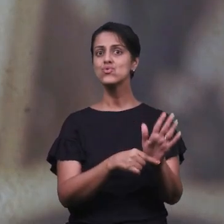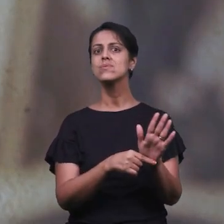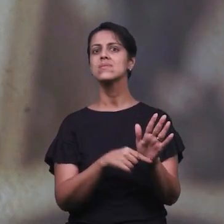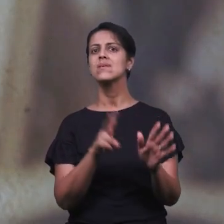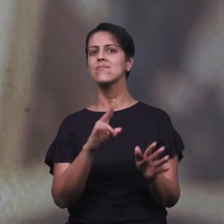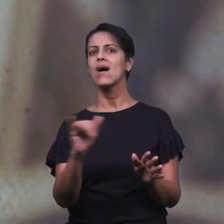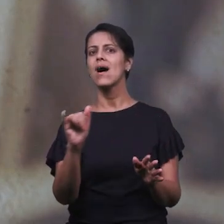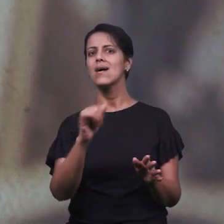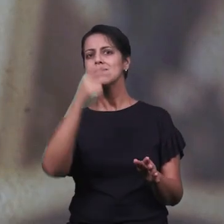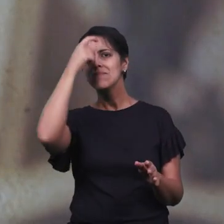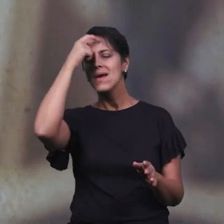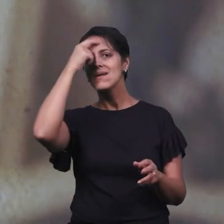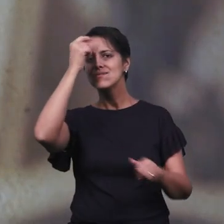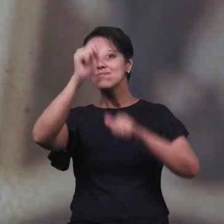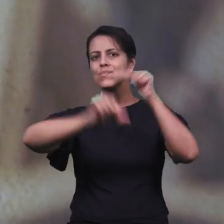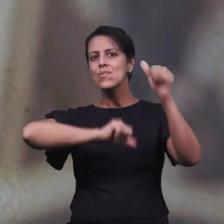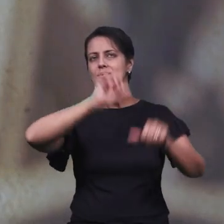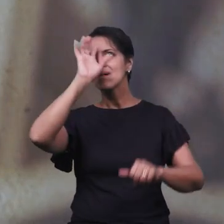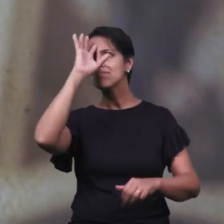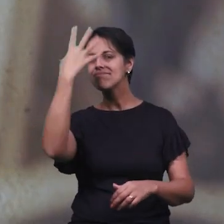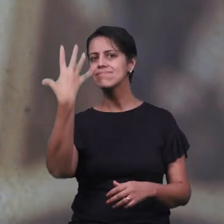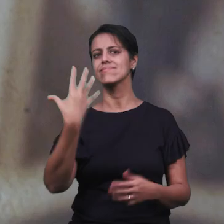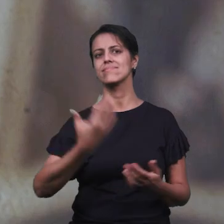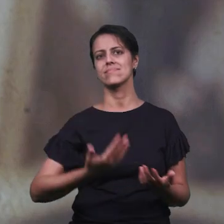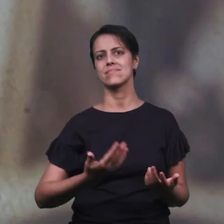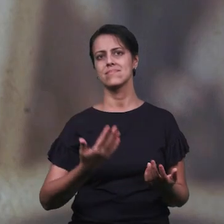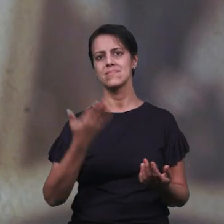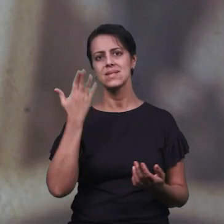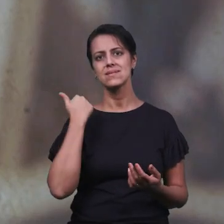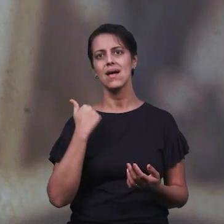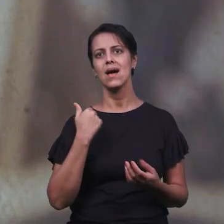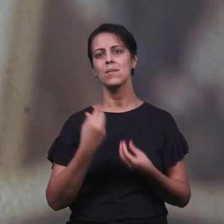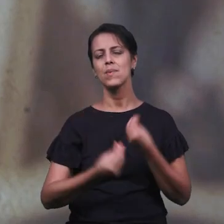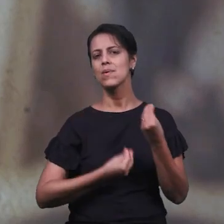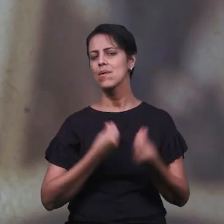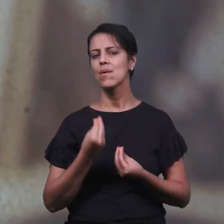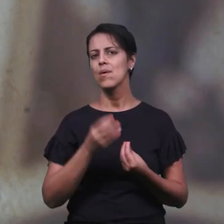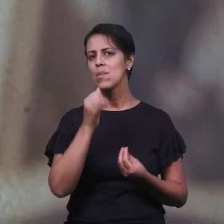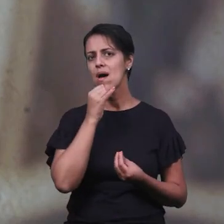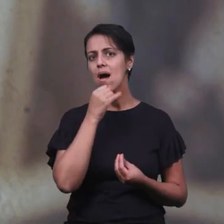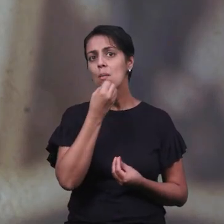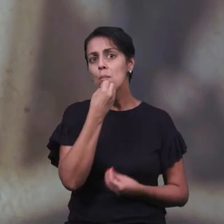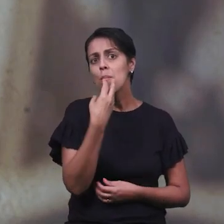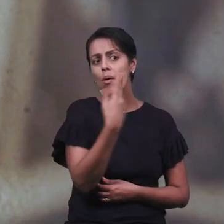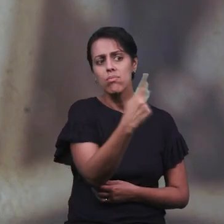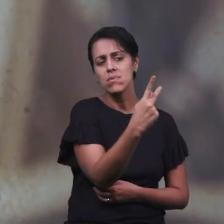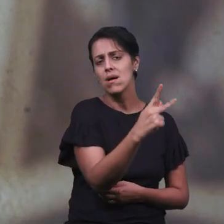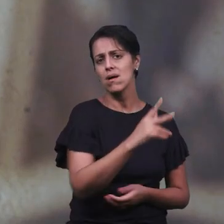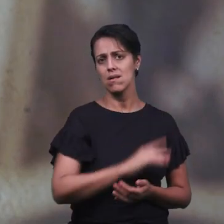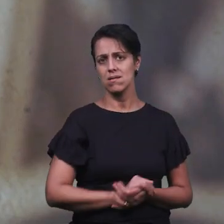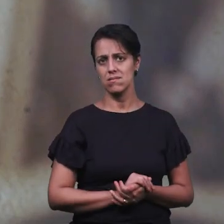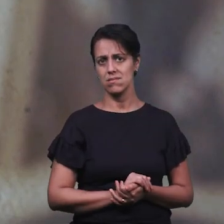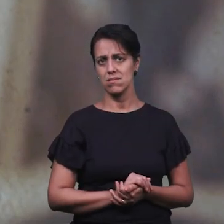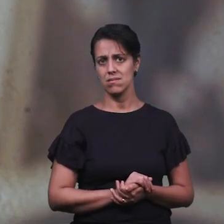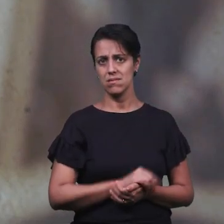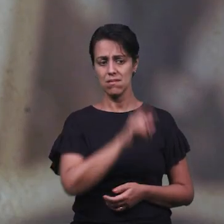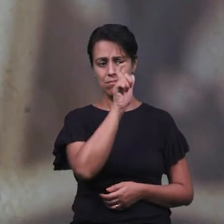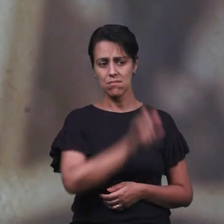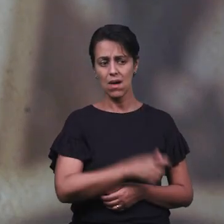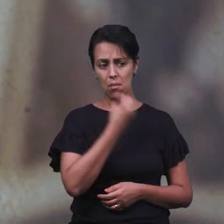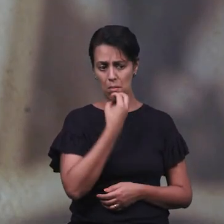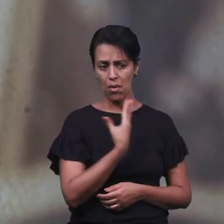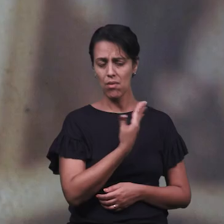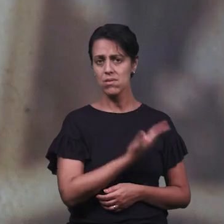pouco essa mentalidade, né? E saber que até para o bem dela, né? Não é simplesmente a preocupação